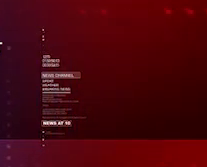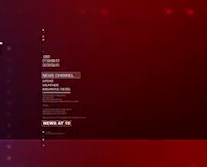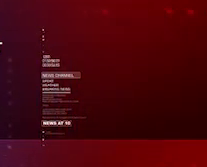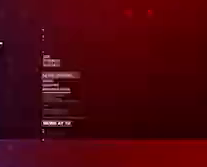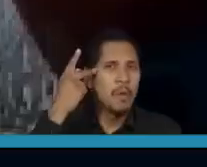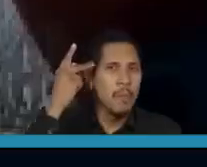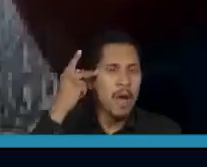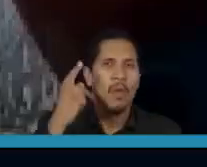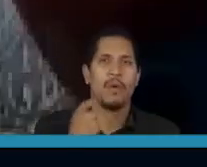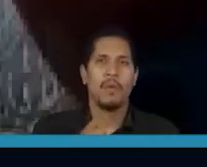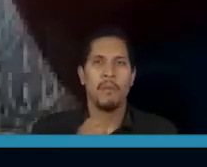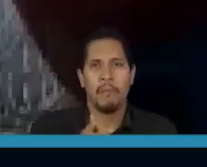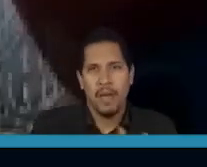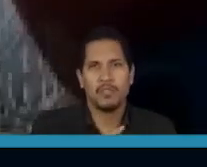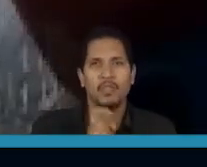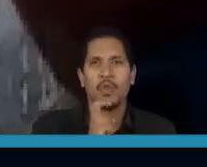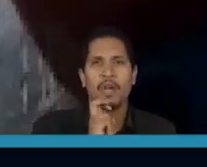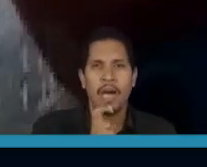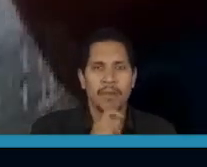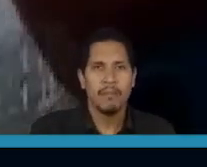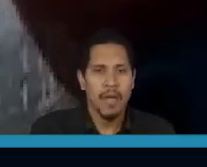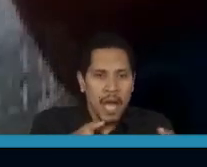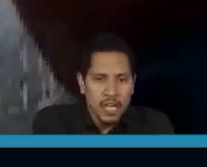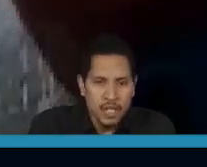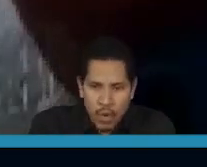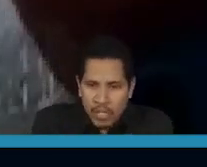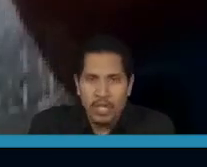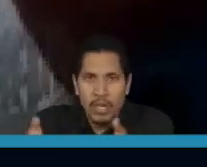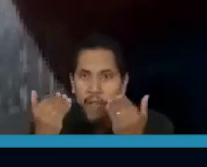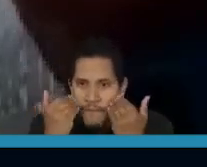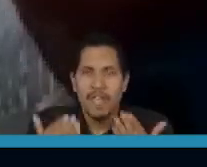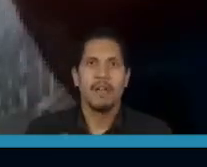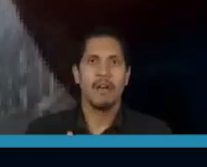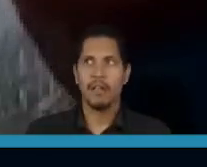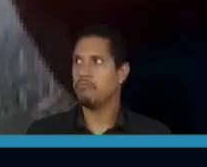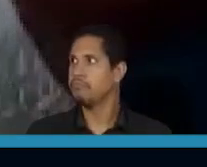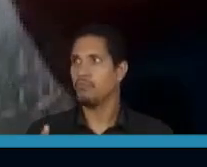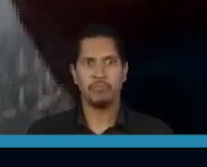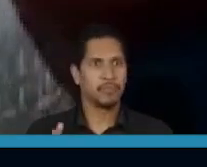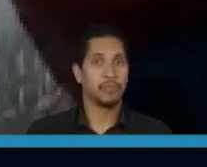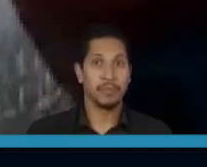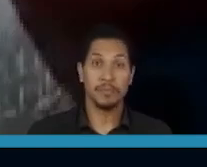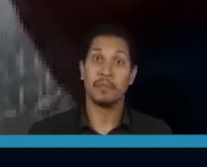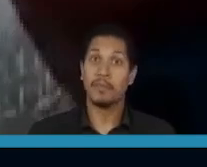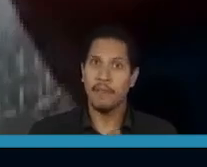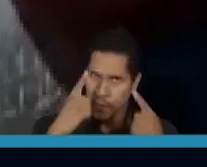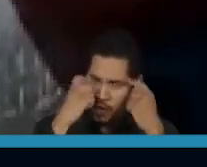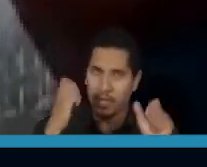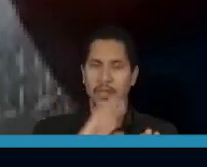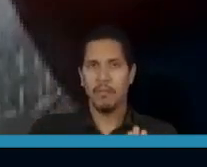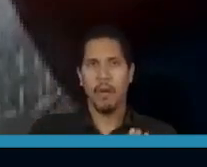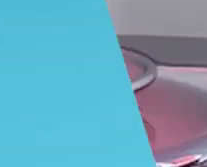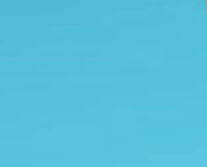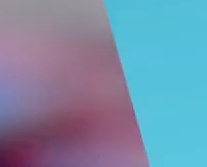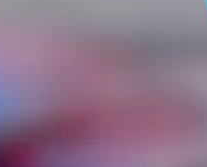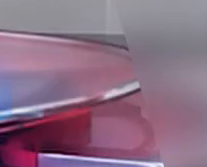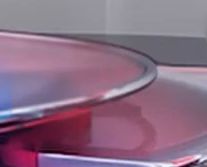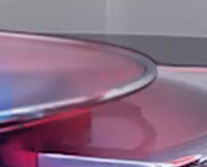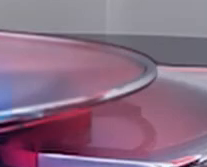celular. Esses são exemplos recentes de violência política, que tende a se intensificar em período